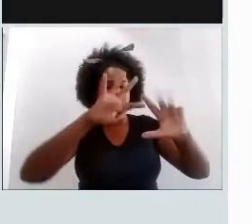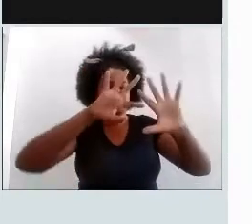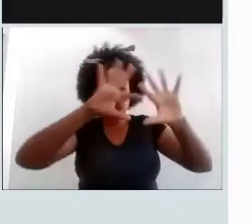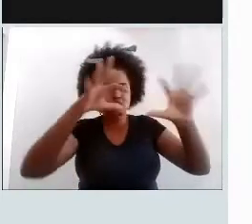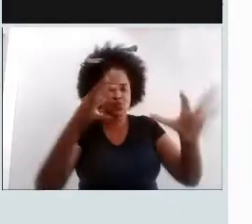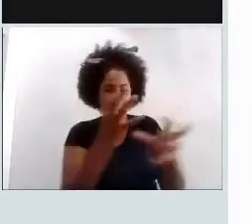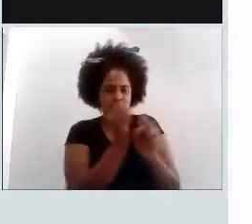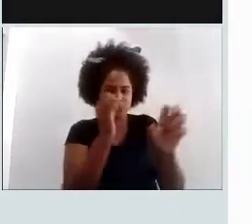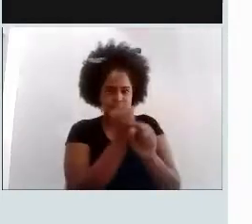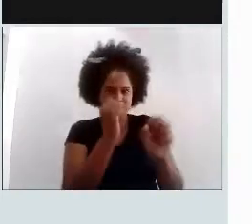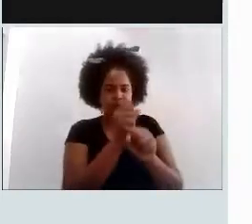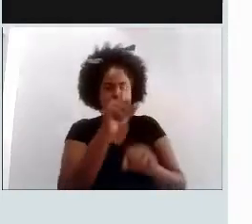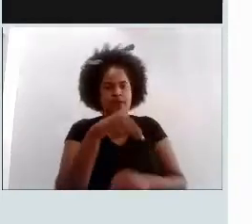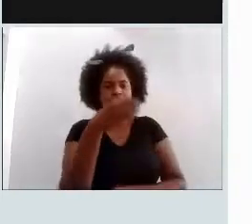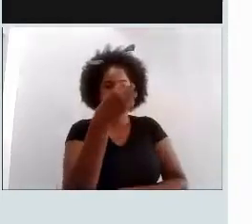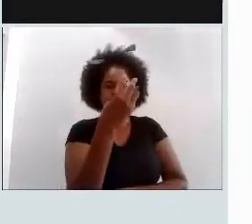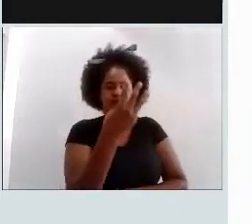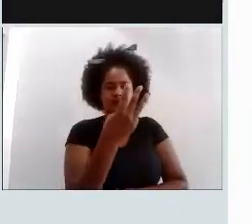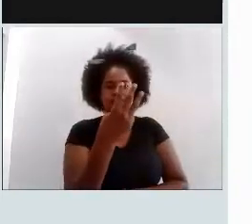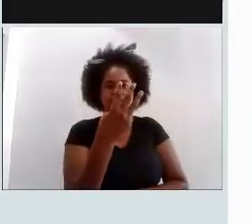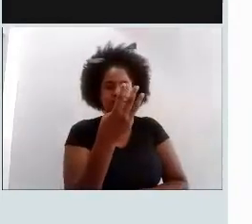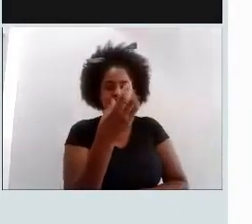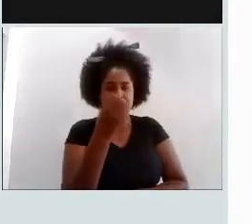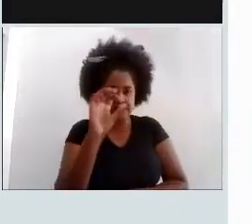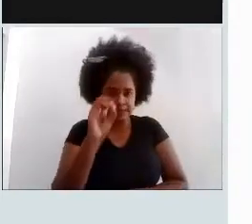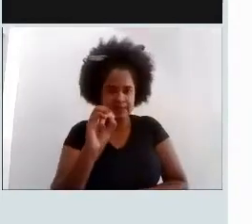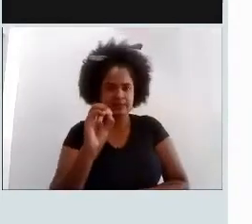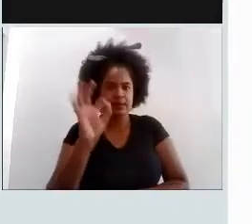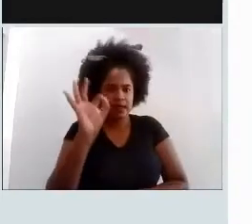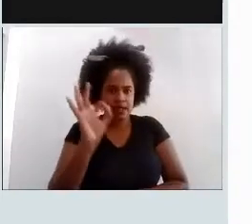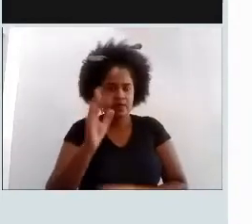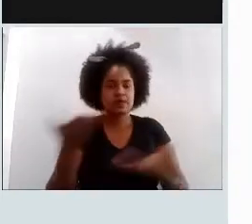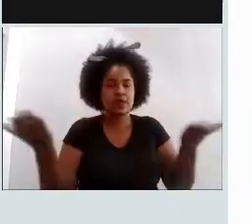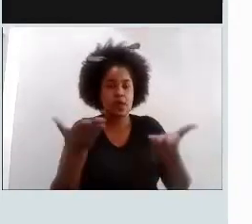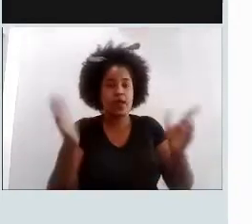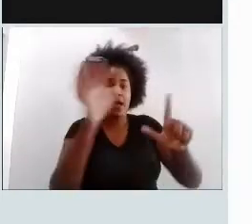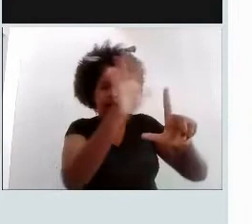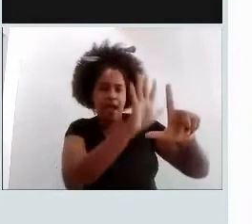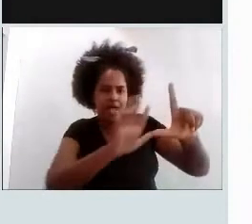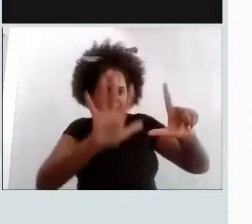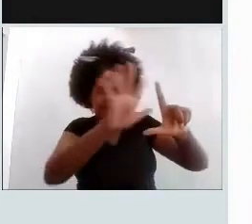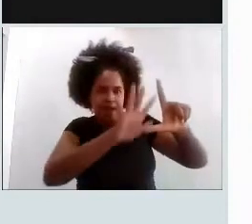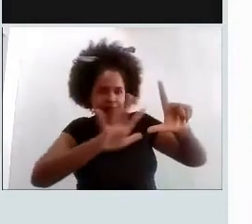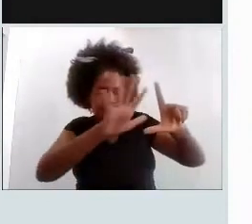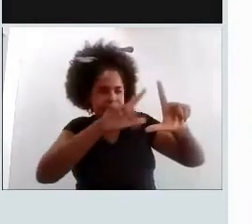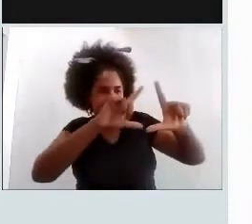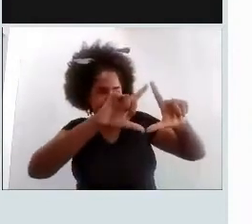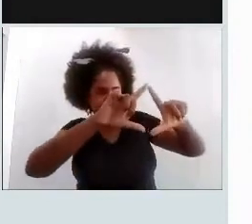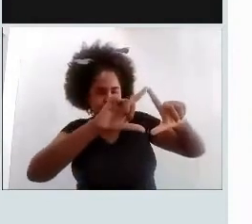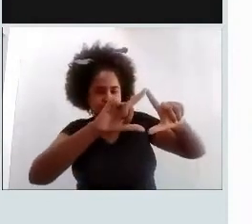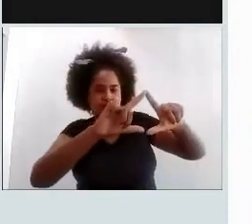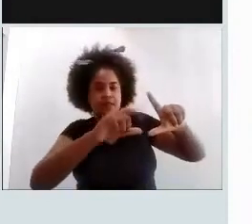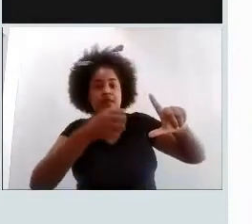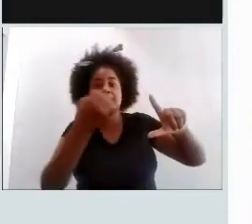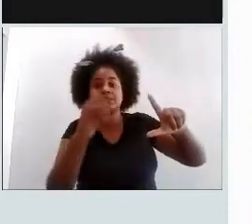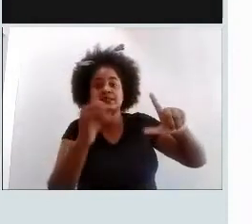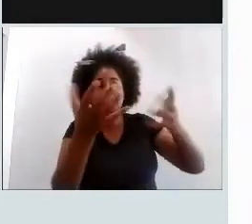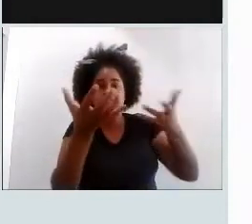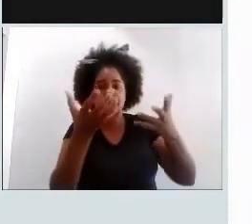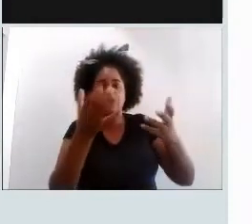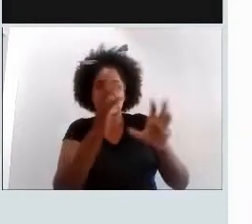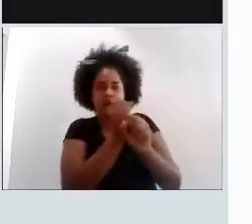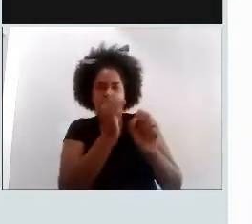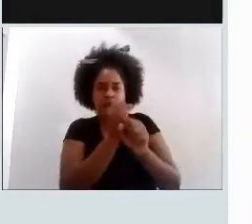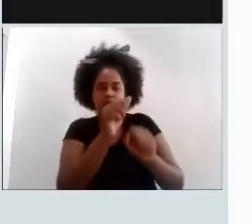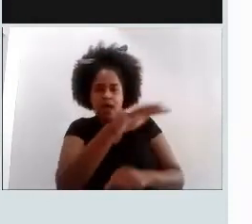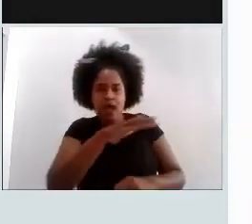E agora vamos ver a parte da área. Para calcular a área de um triângulo, utilizamos a sua base multiplicado pela sua